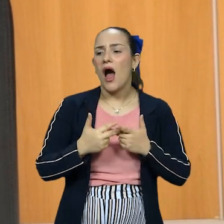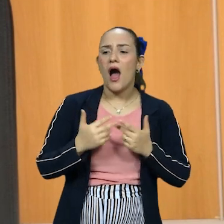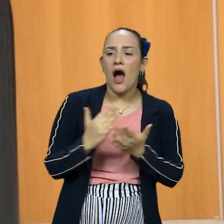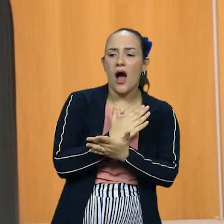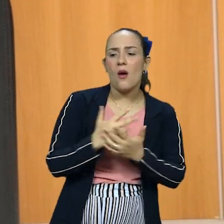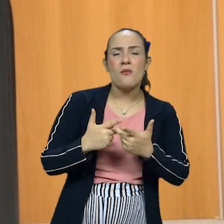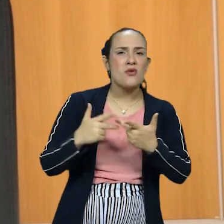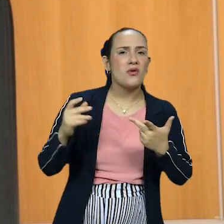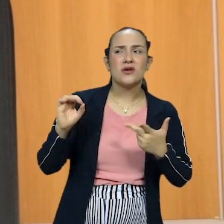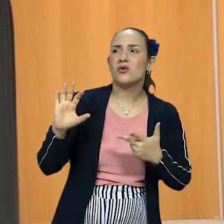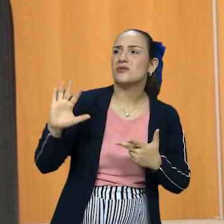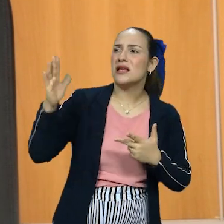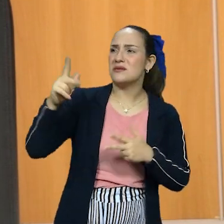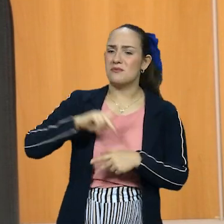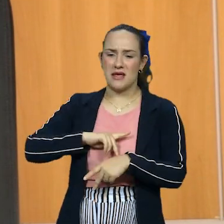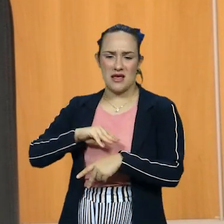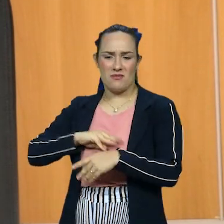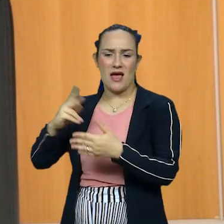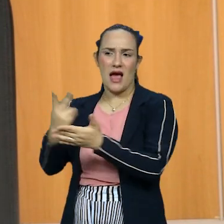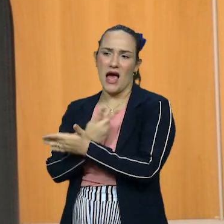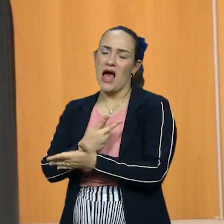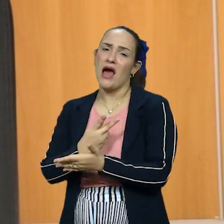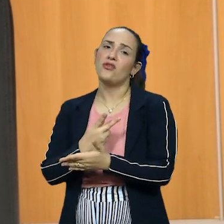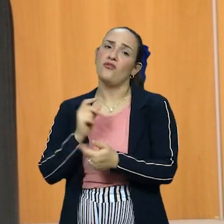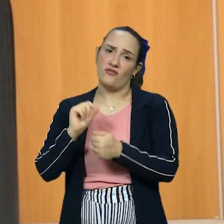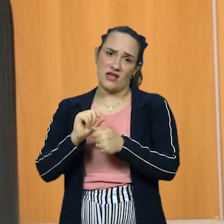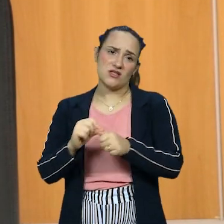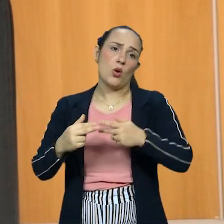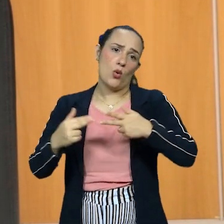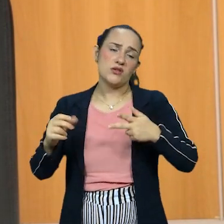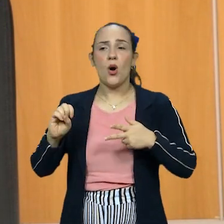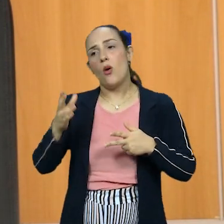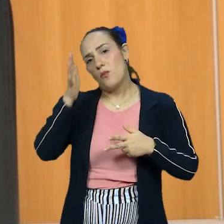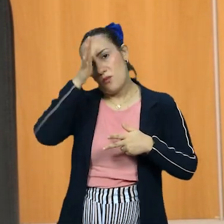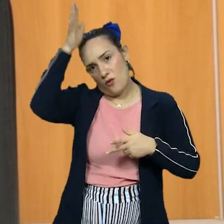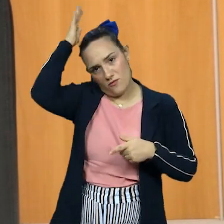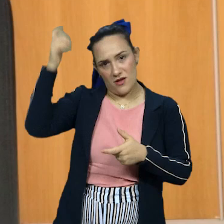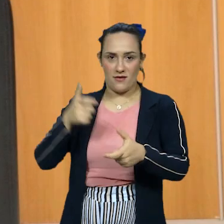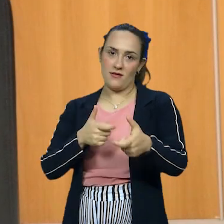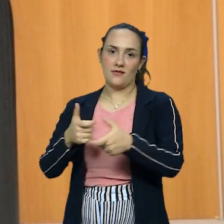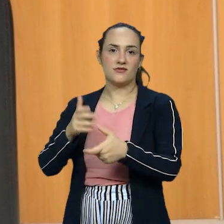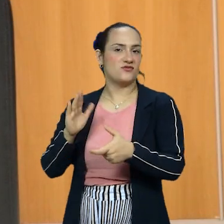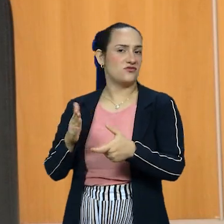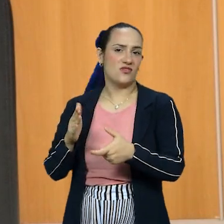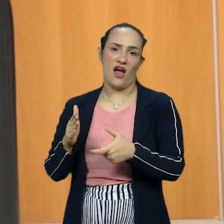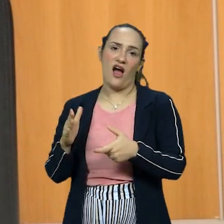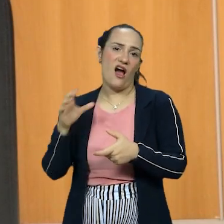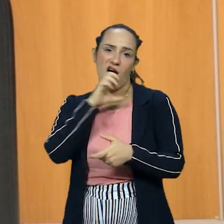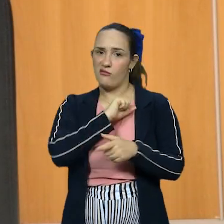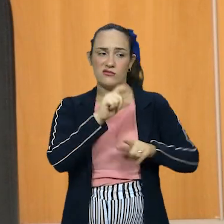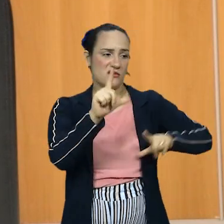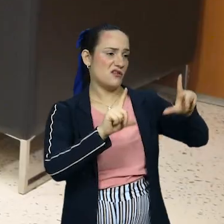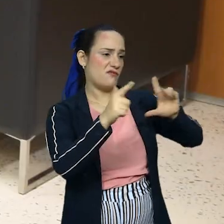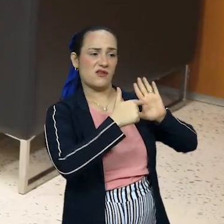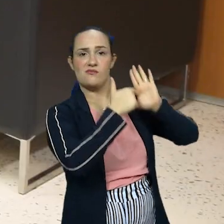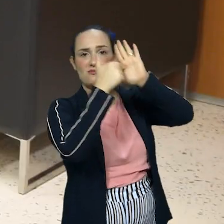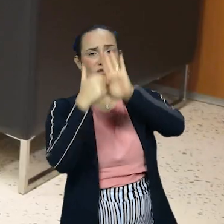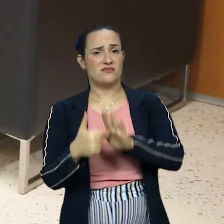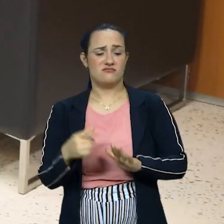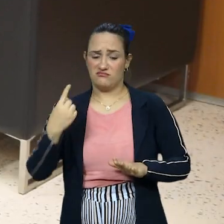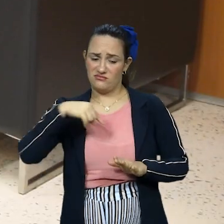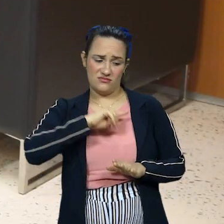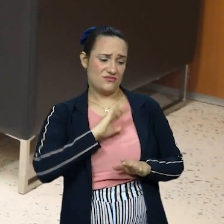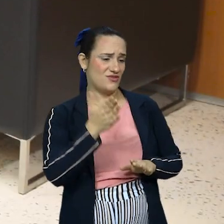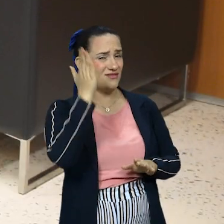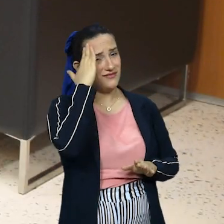algum incidente envolvendo policiais militares ou bombeiros militares, a imprensa rapidamente ela noticia e chega